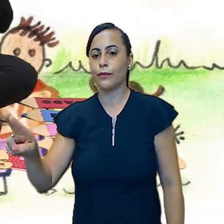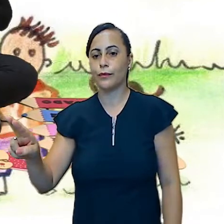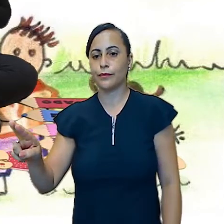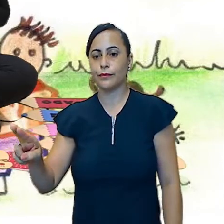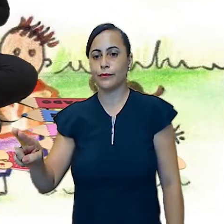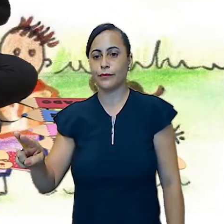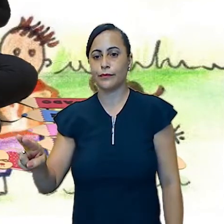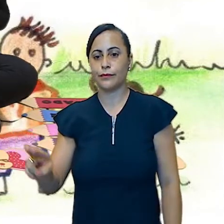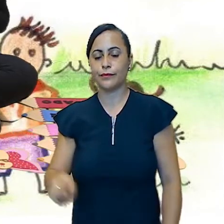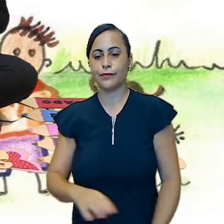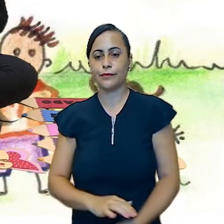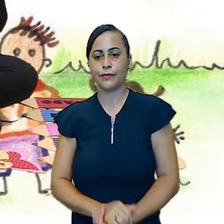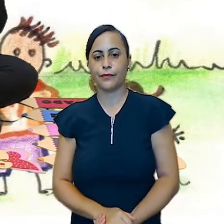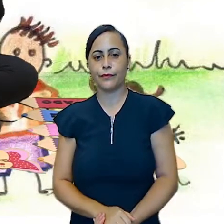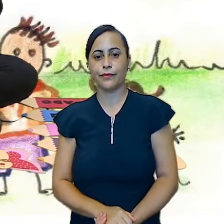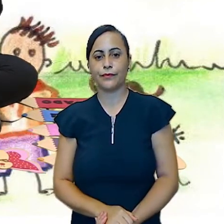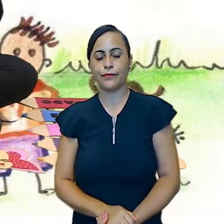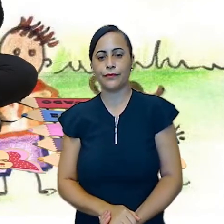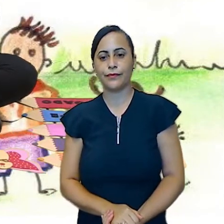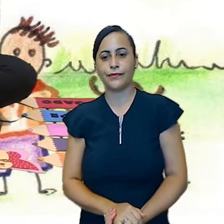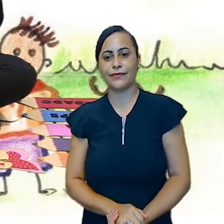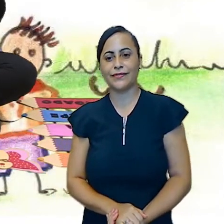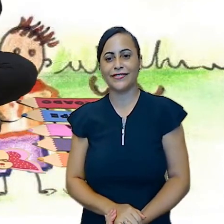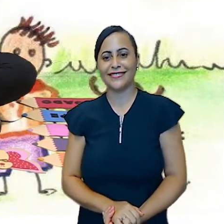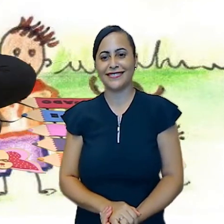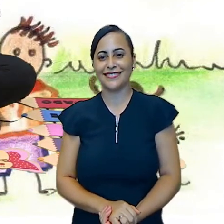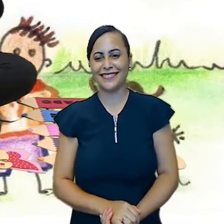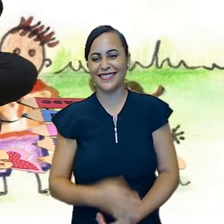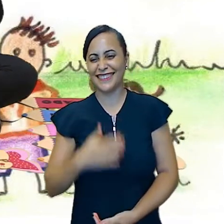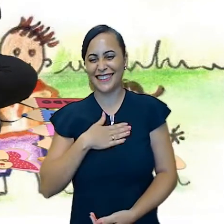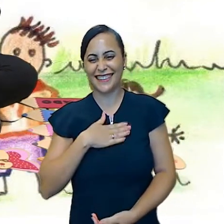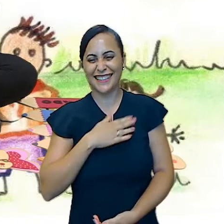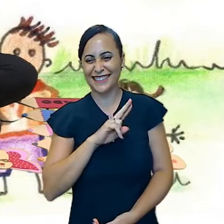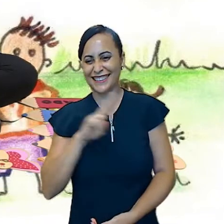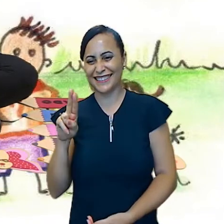agora. Vou ver aqui se tem o meu. Meu nome!